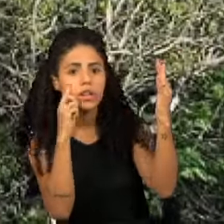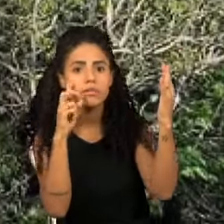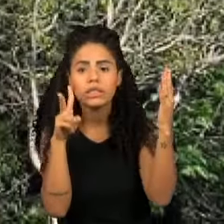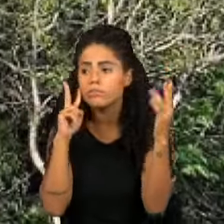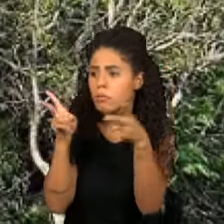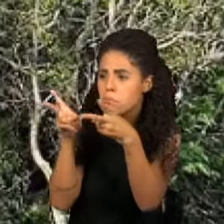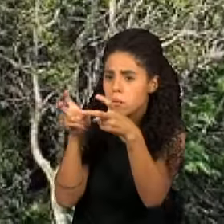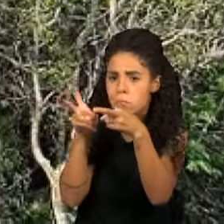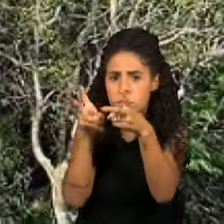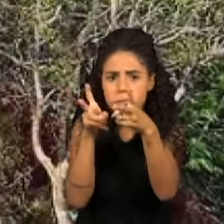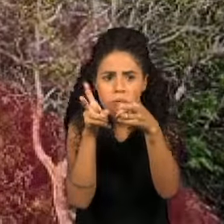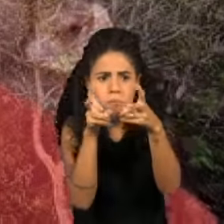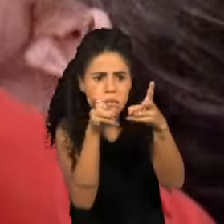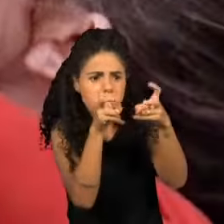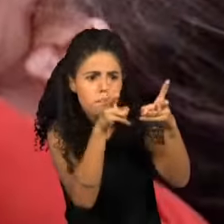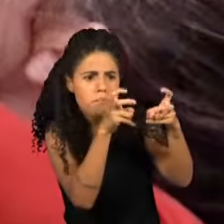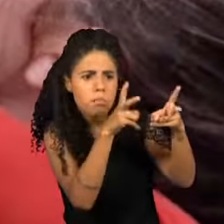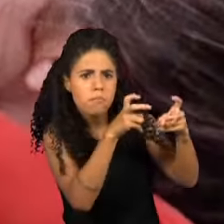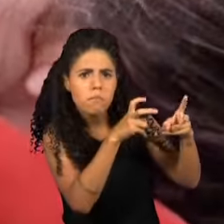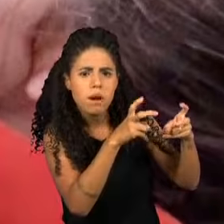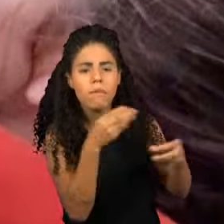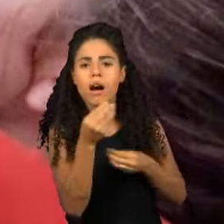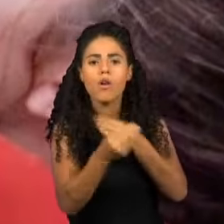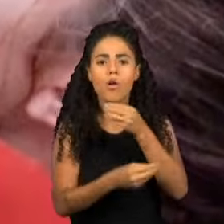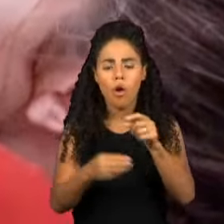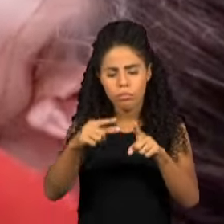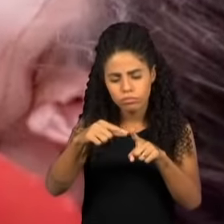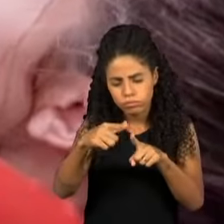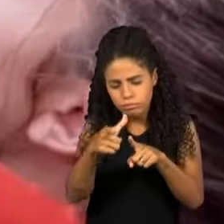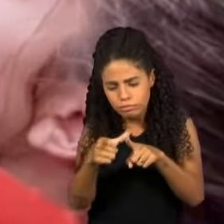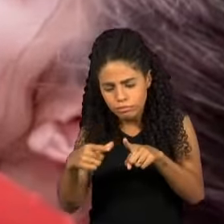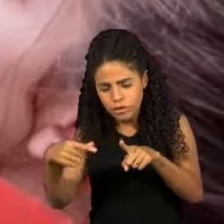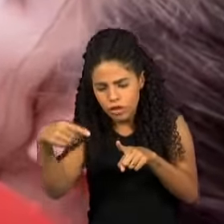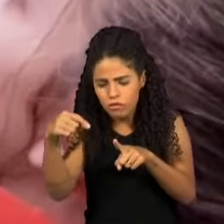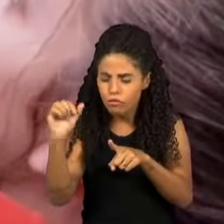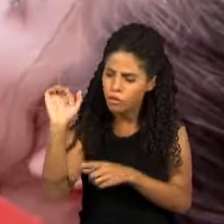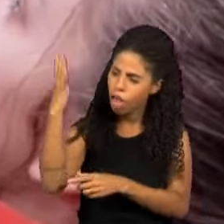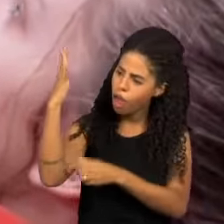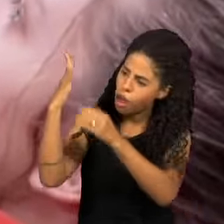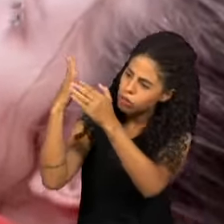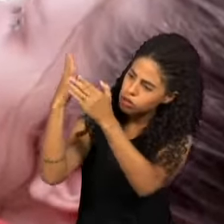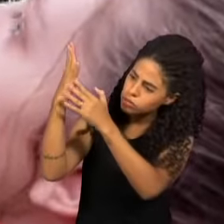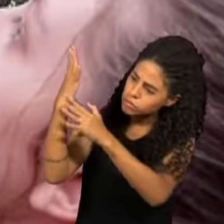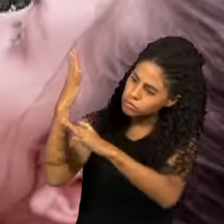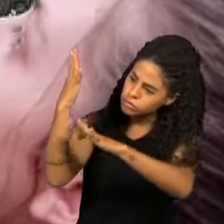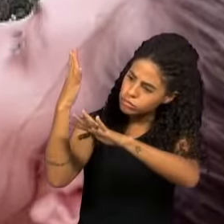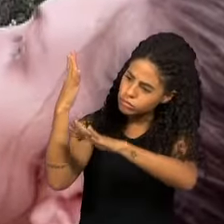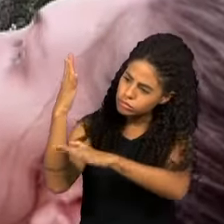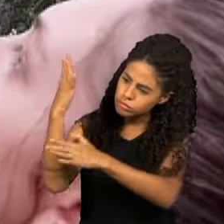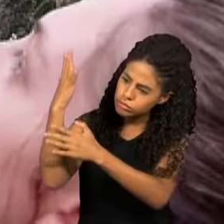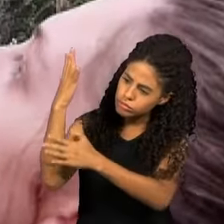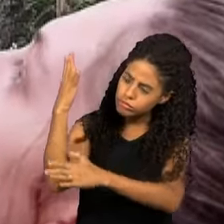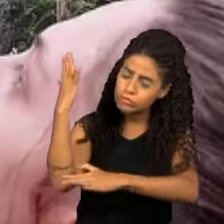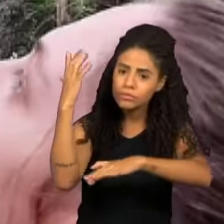Pela natureza, por me interessar nisso, sobre estudar sobre isso melhor.